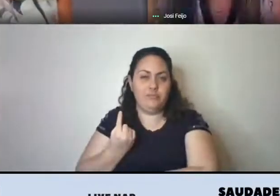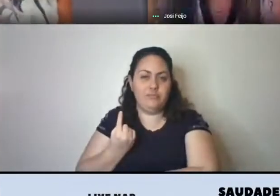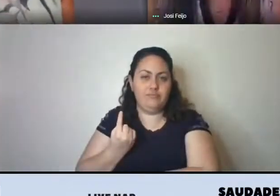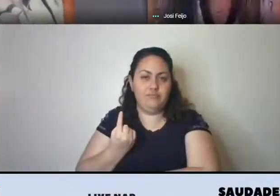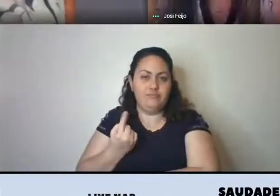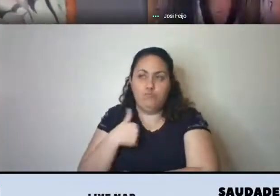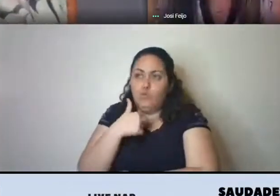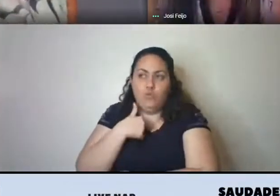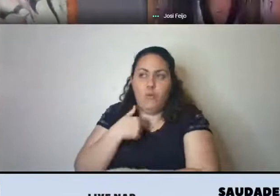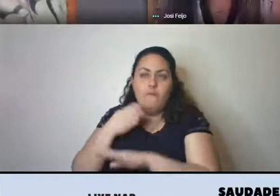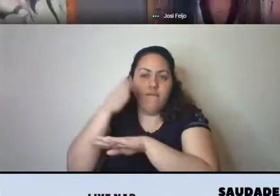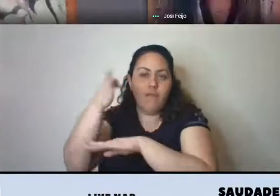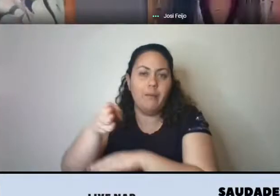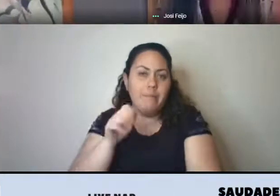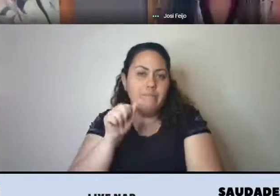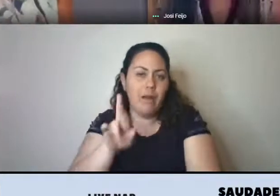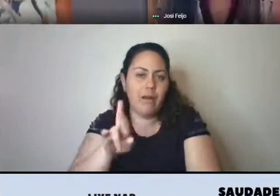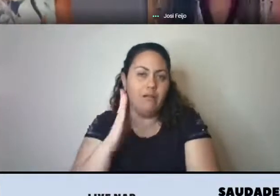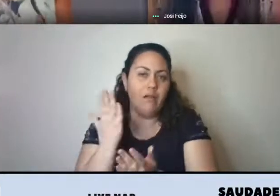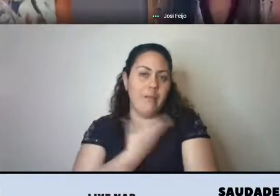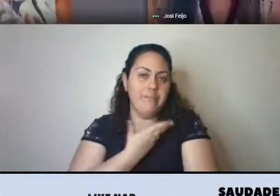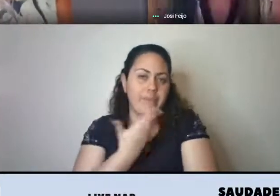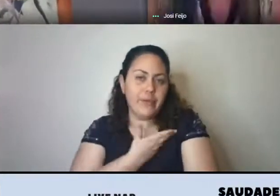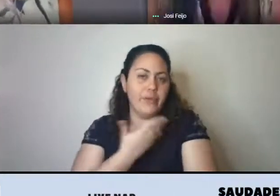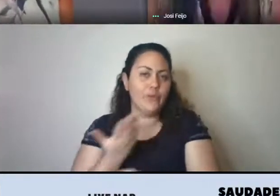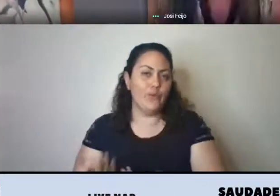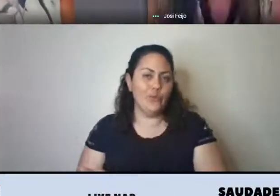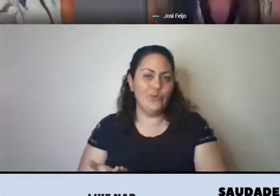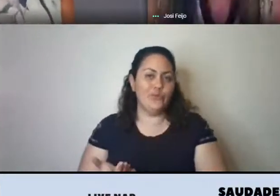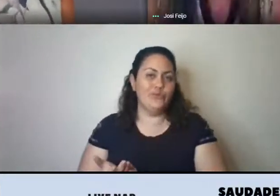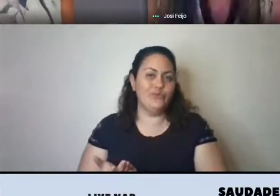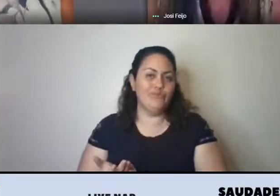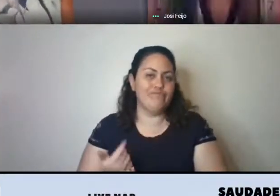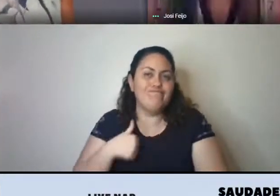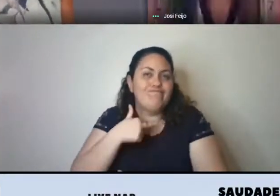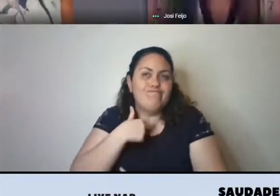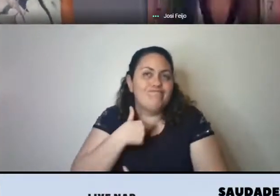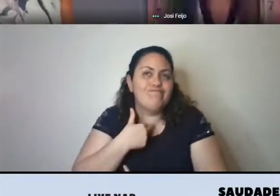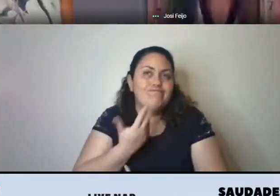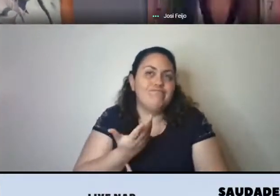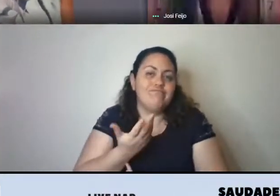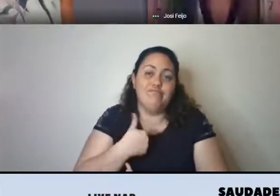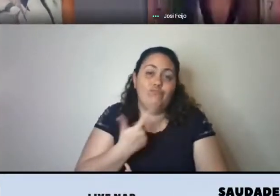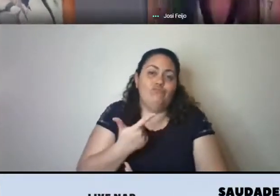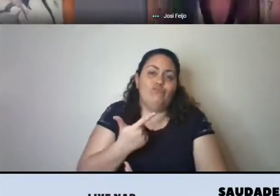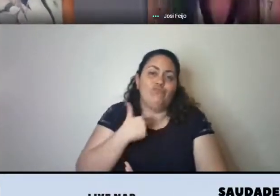não posso ir no bar com os amigos, né? Não posso, ou não estou